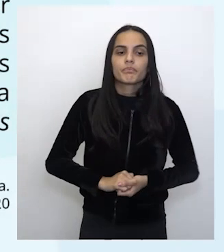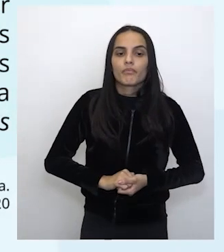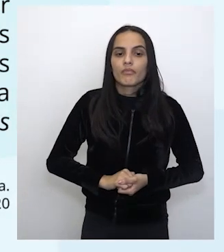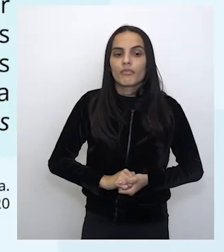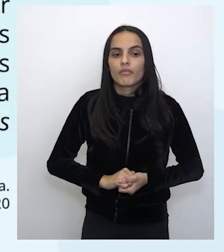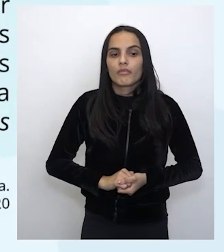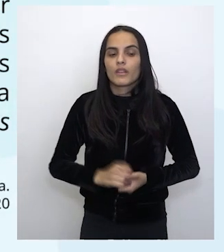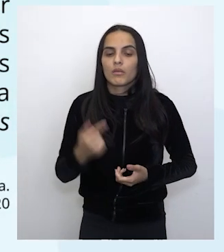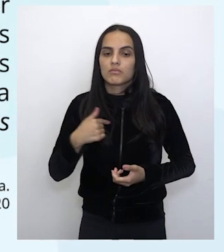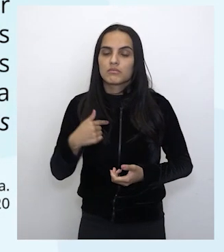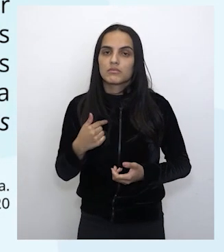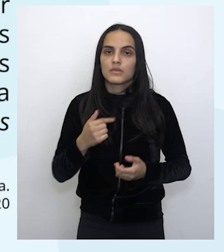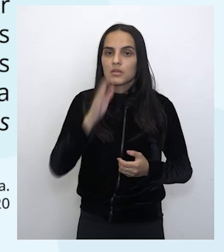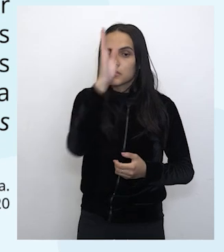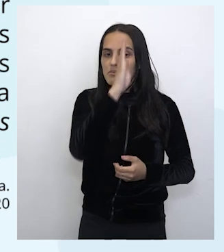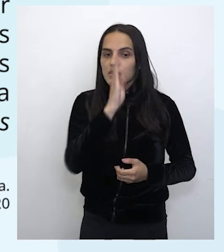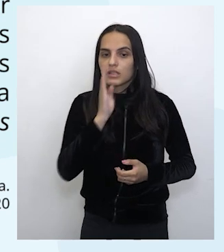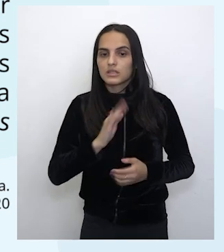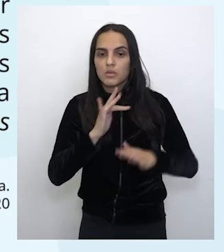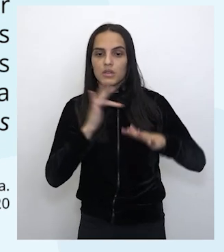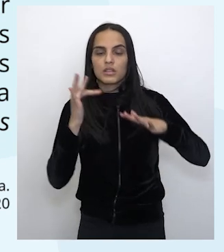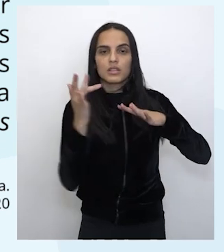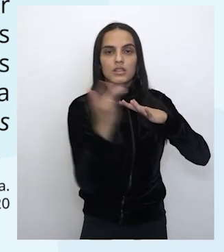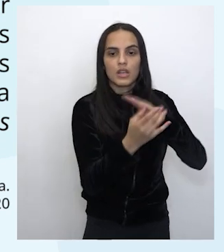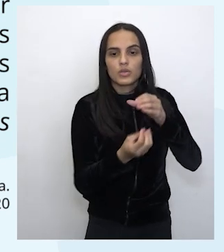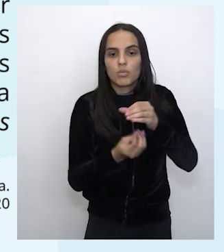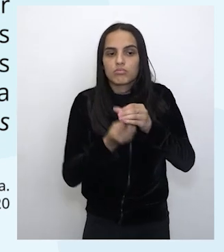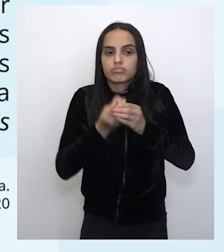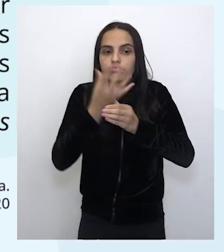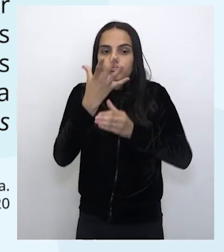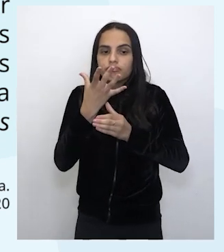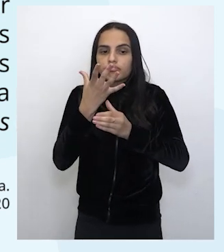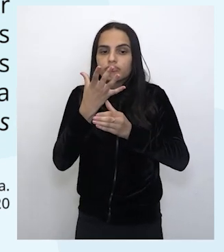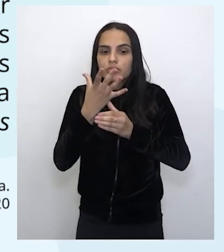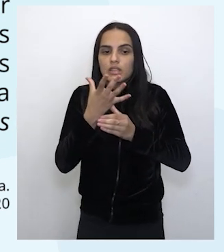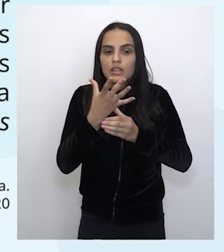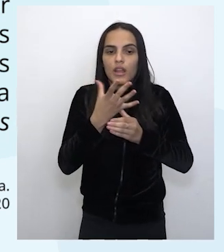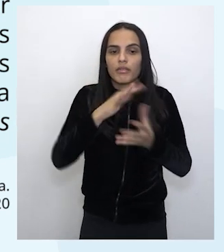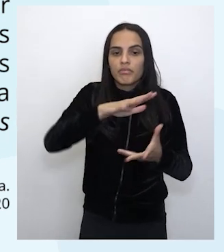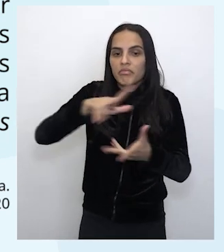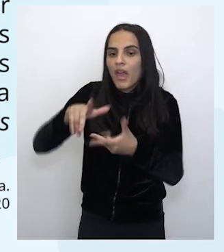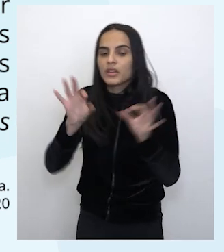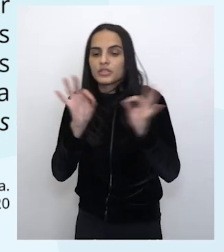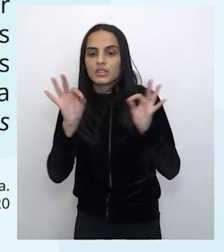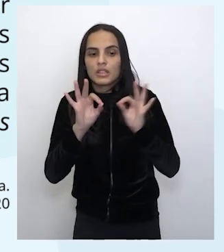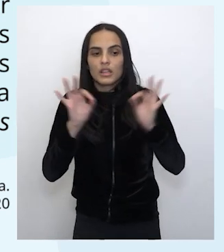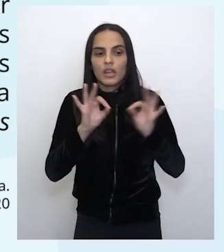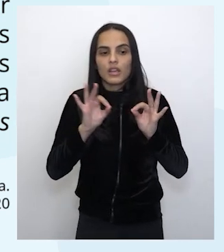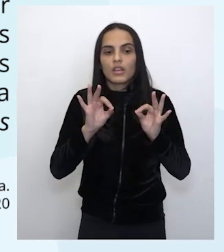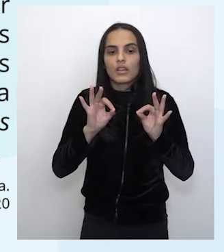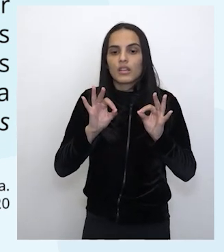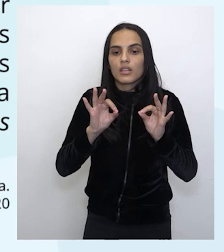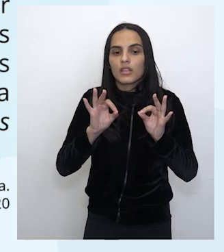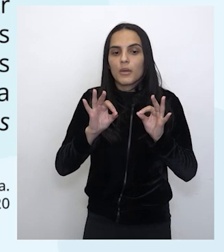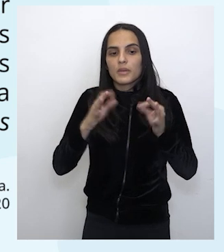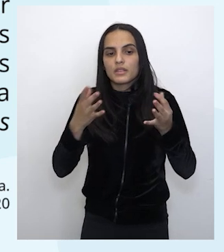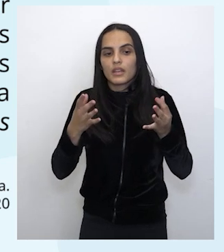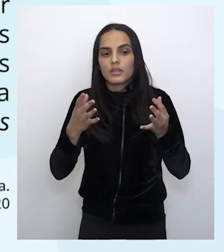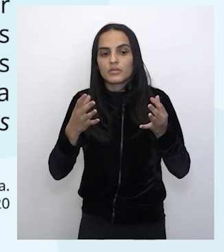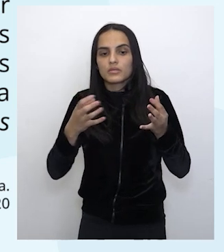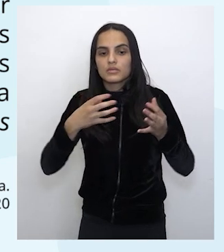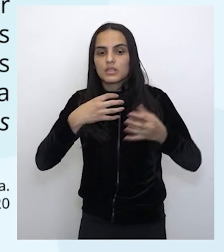Quando chegou ao Brasil, a internet surgiu como uma espécie de terra de ninguém. Apesar do sentido